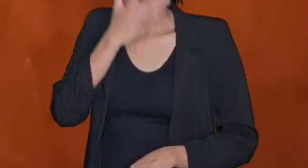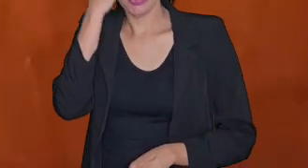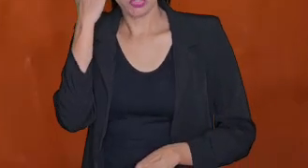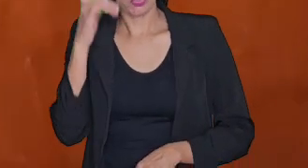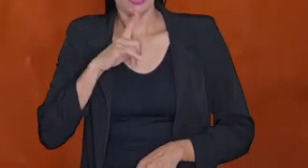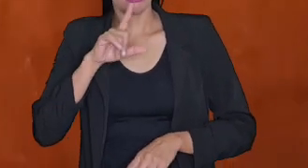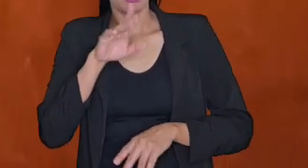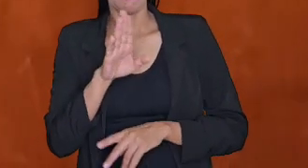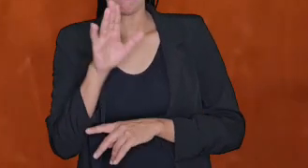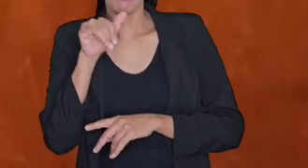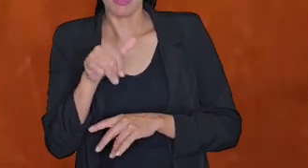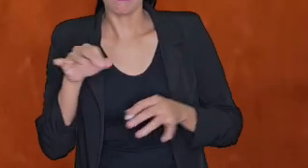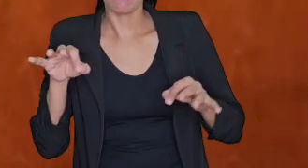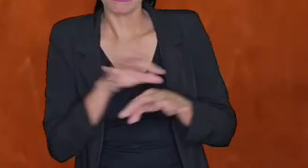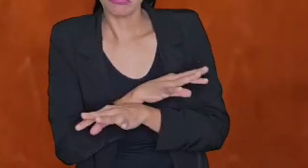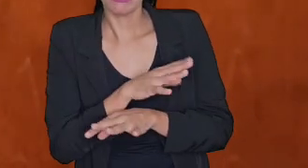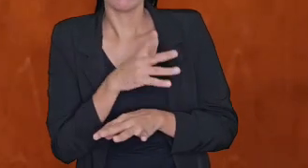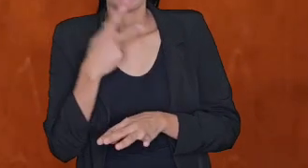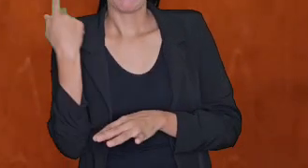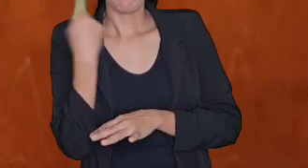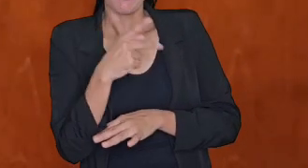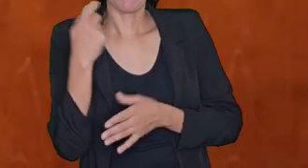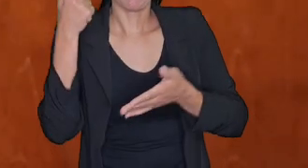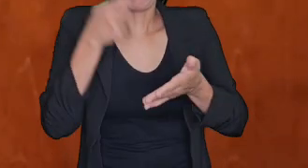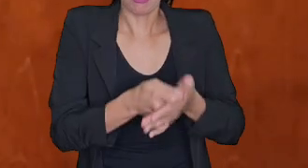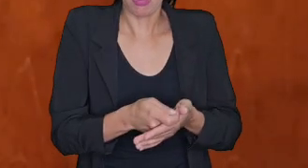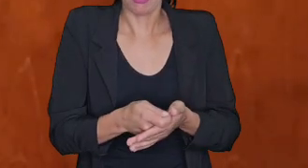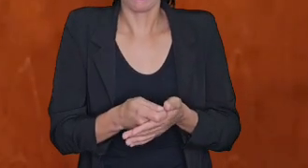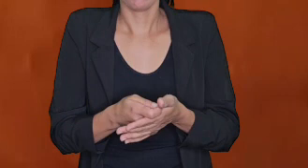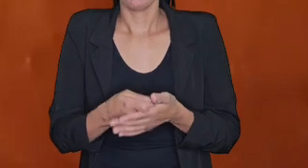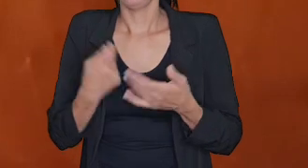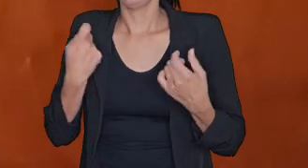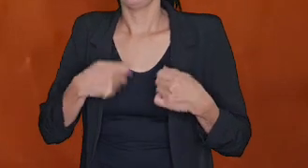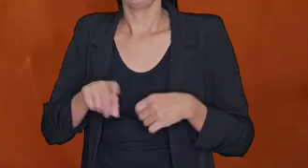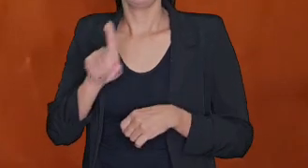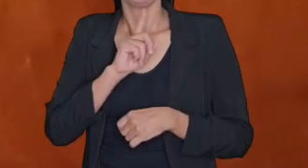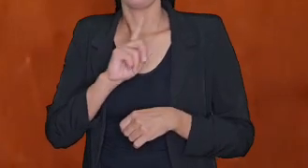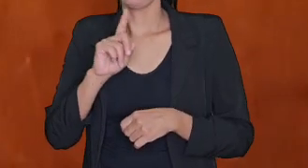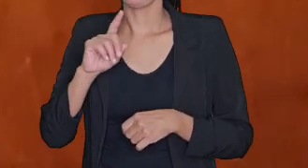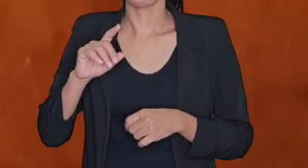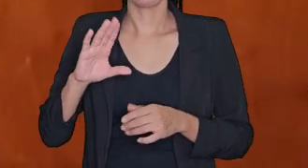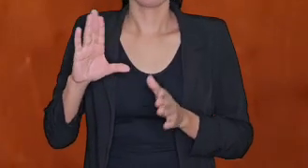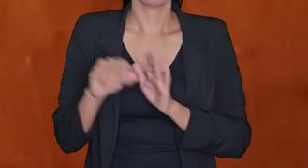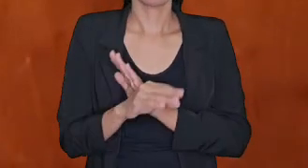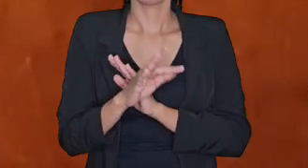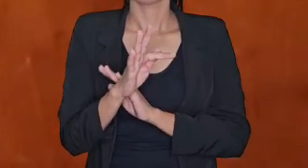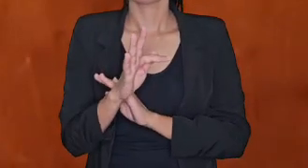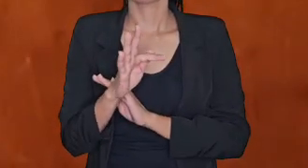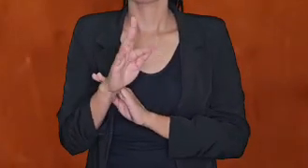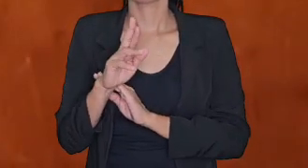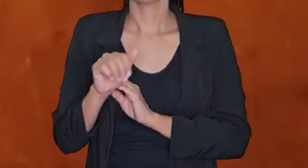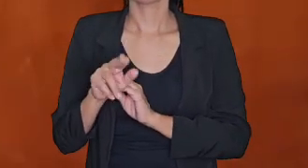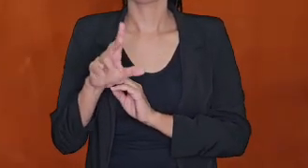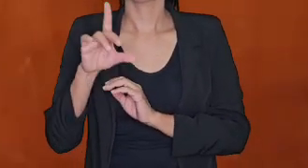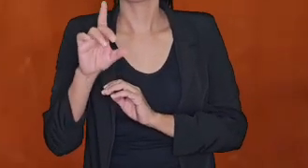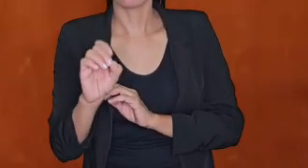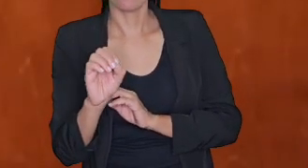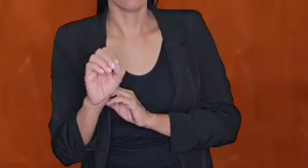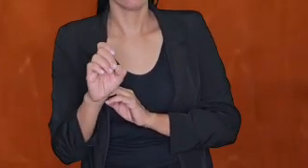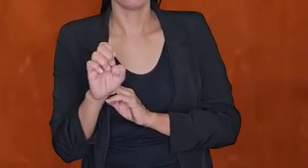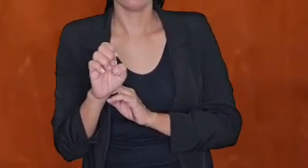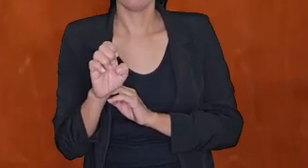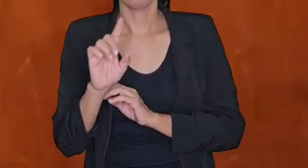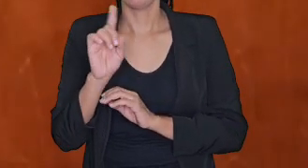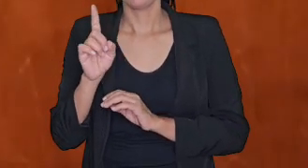único. Caso este contribuinte reserve bens suficientes para a satisfação do crédito tributário, não será considerada